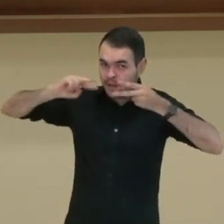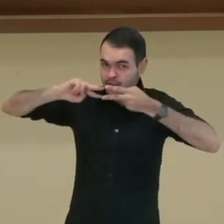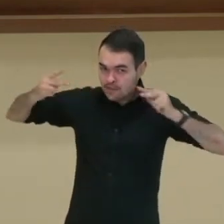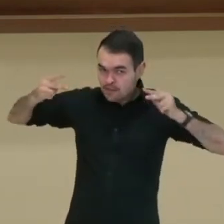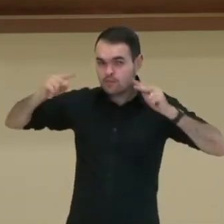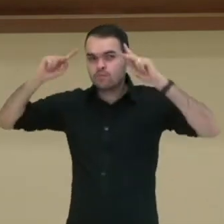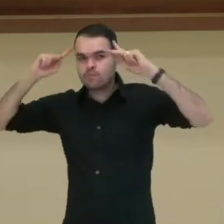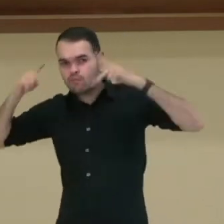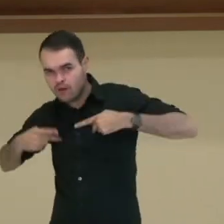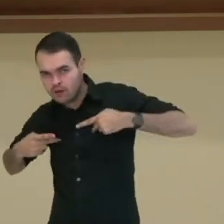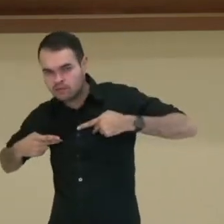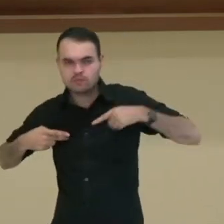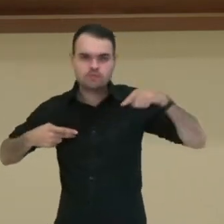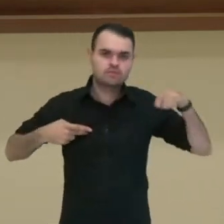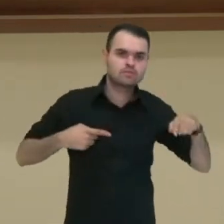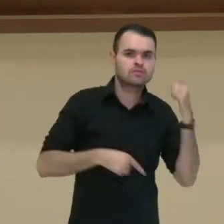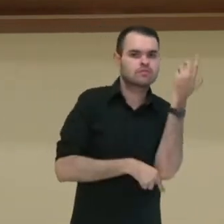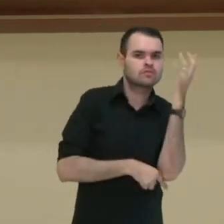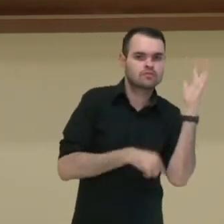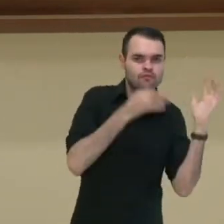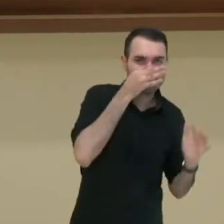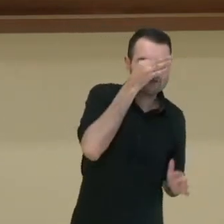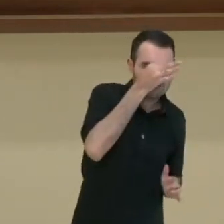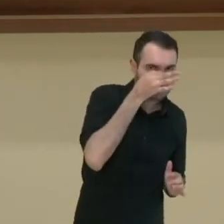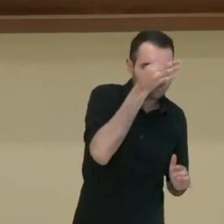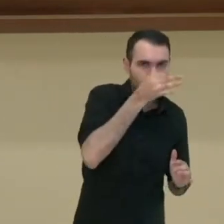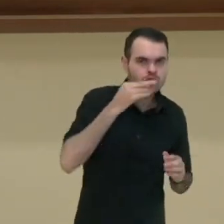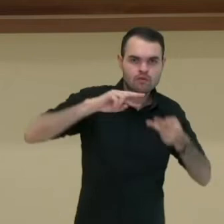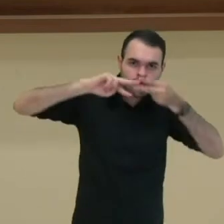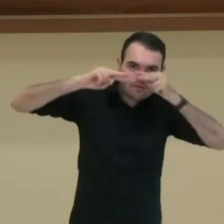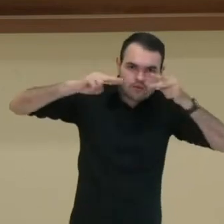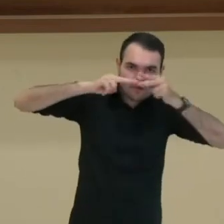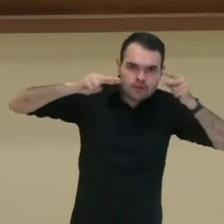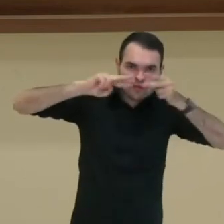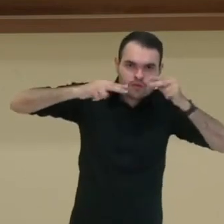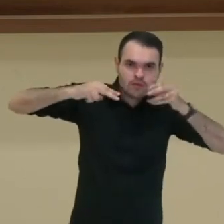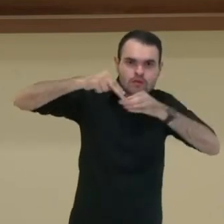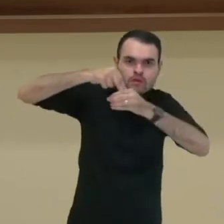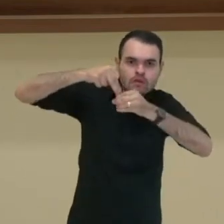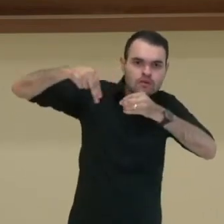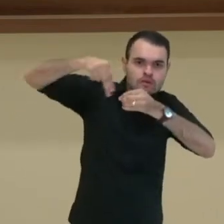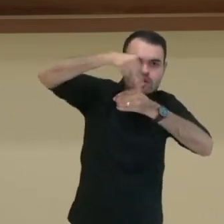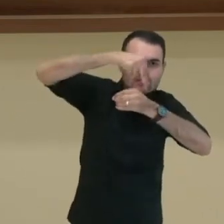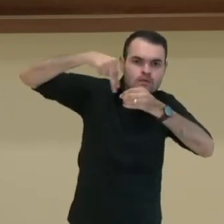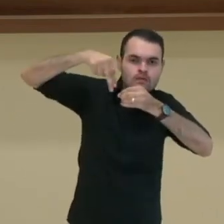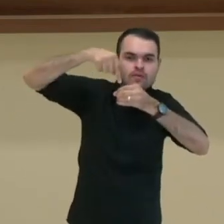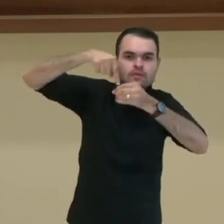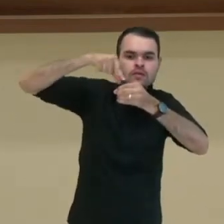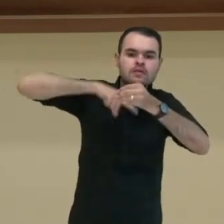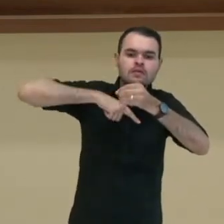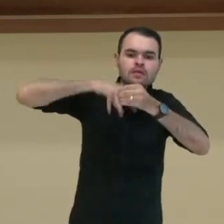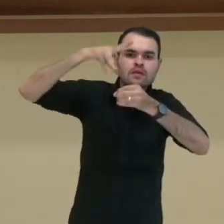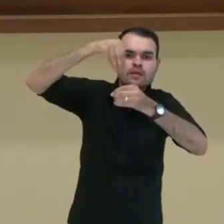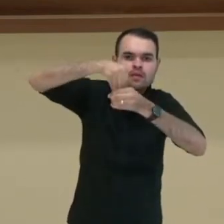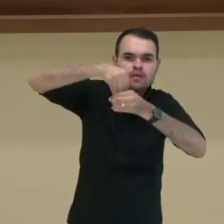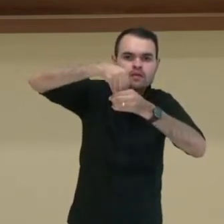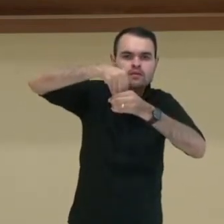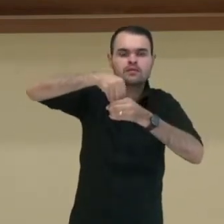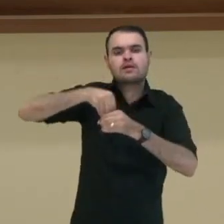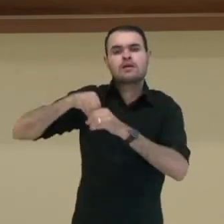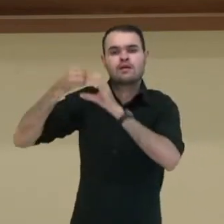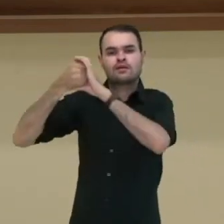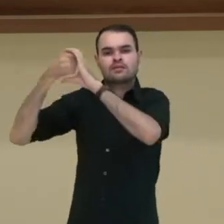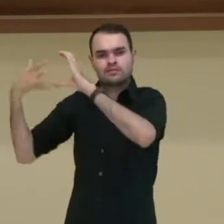humano quanto da flor, o material genético encontra ali se envolvido por uma membrana nuclear, ok? É uma característica